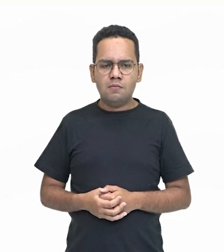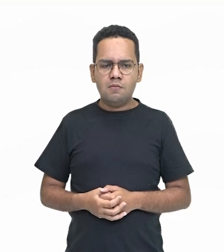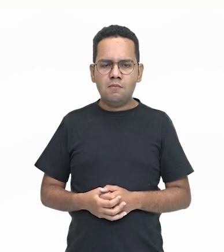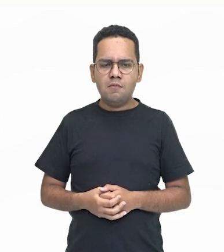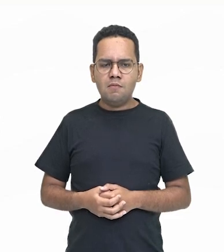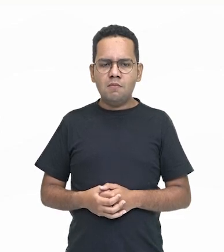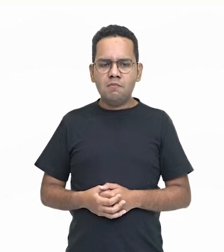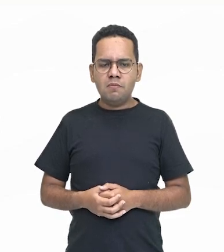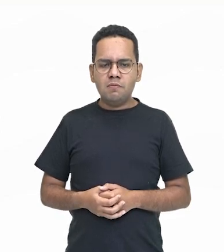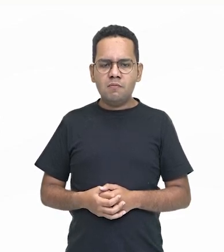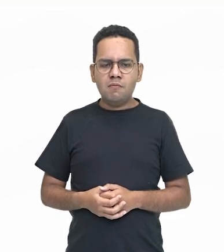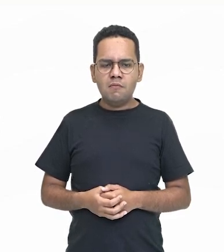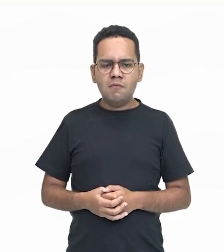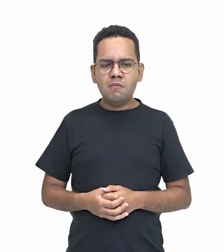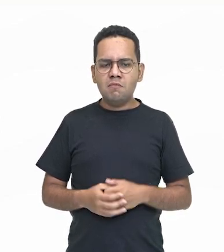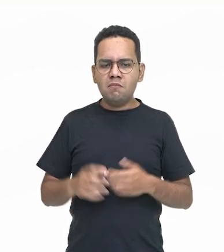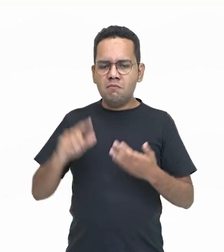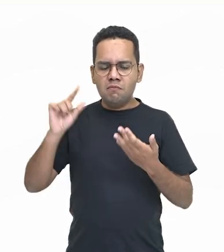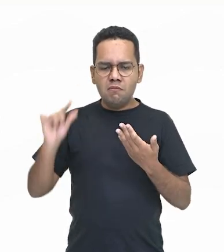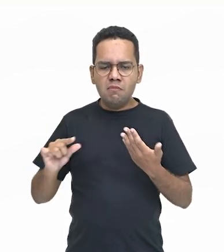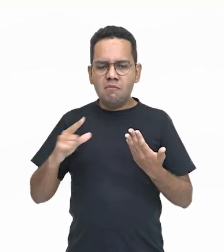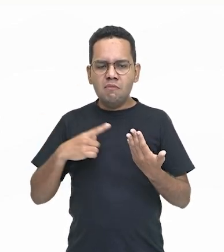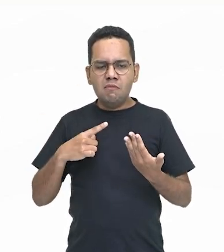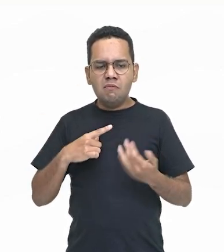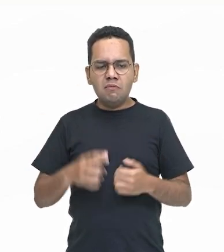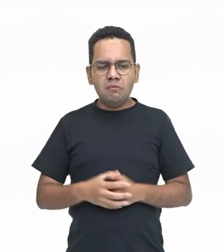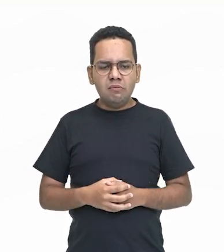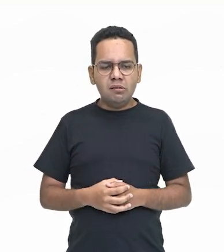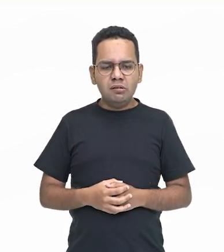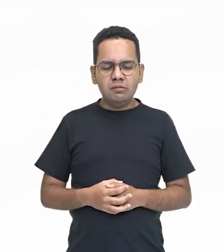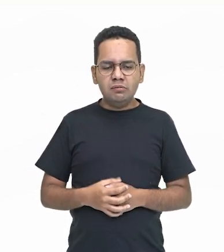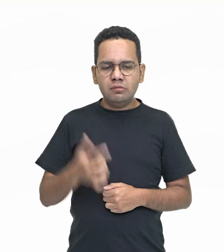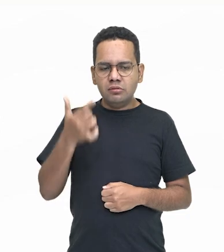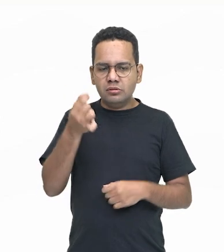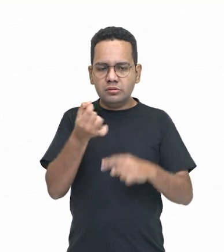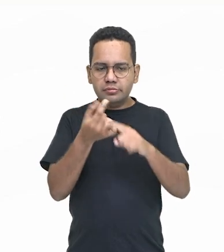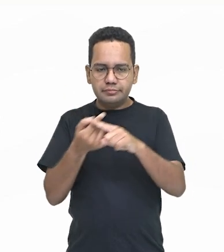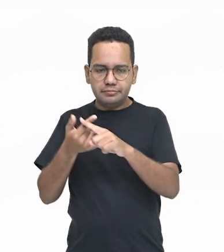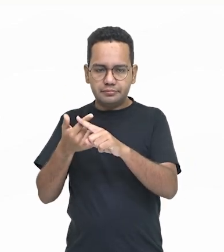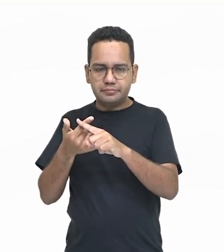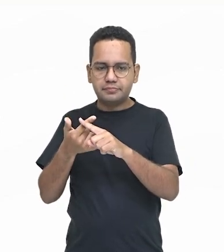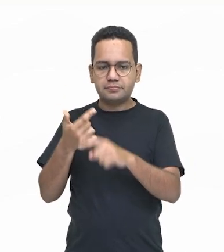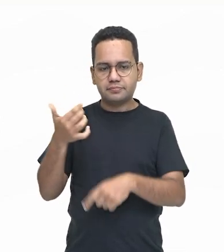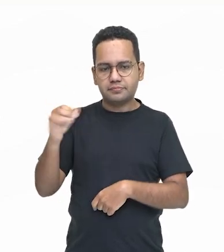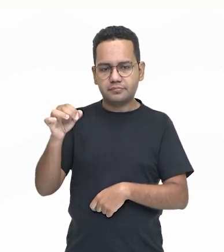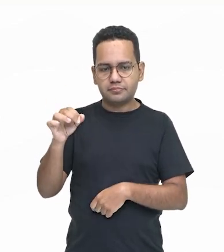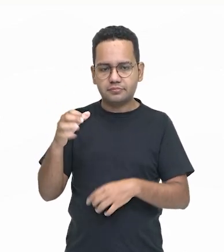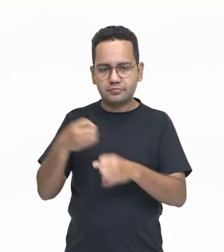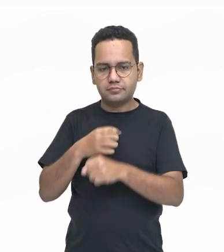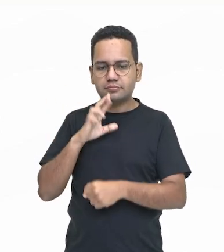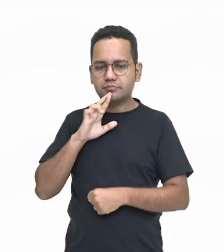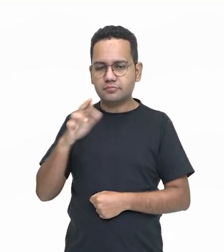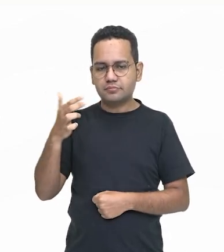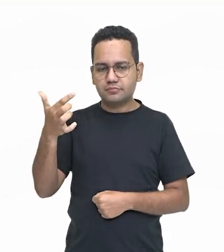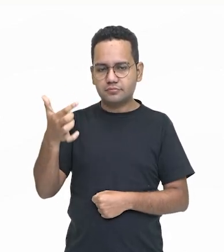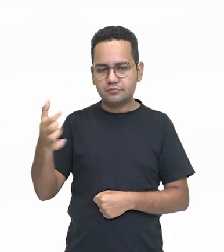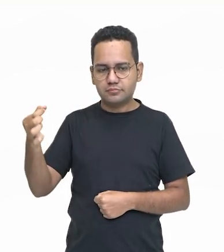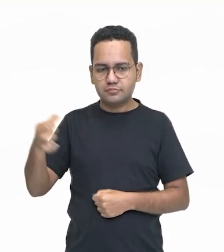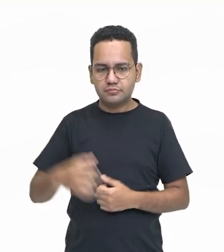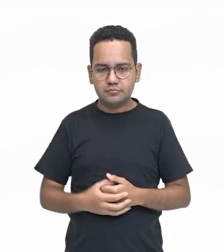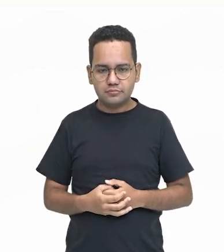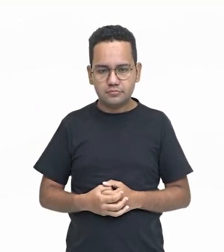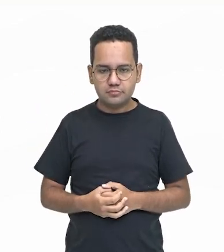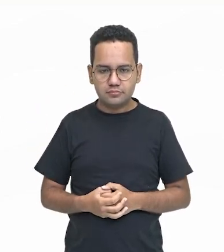foi 1/5 do outro. Ou seja, se eu multiplicar 20 vezes 10, vai ter 200.